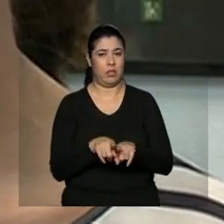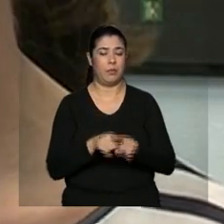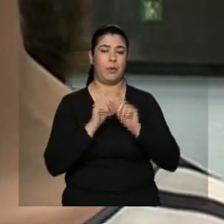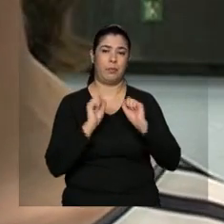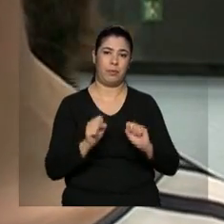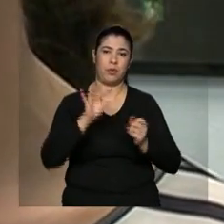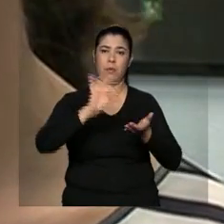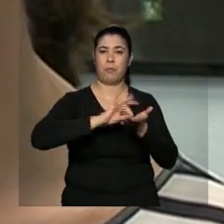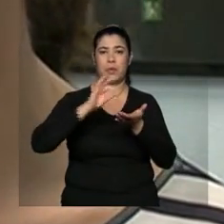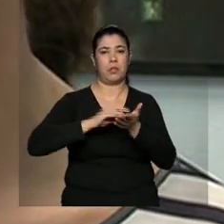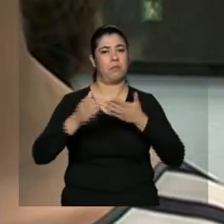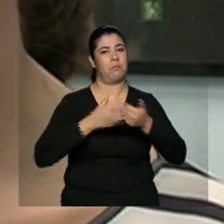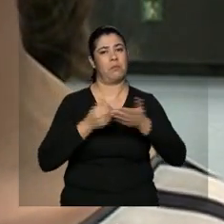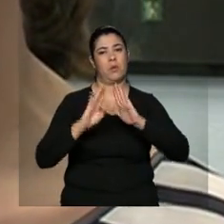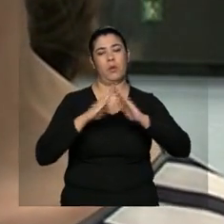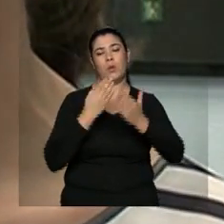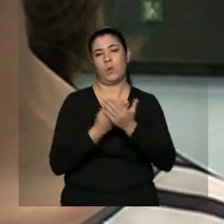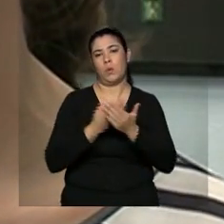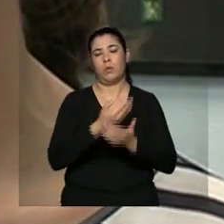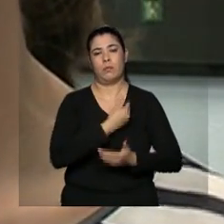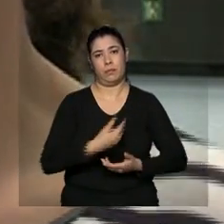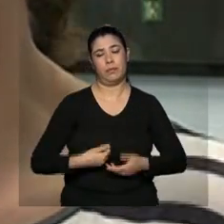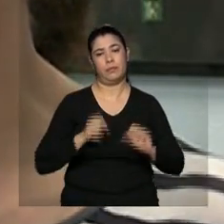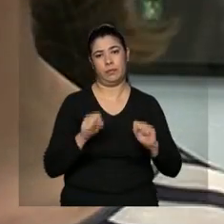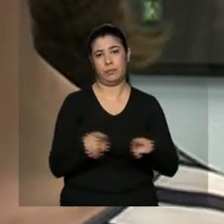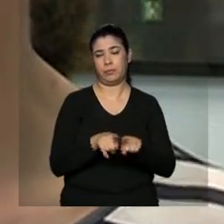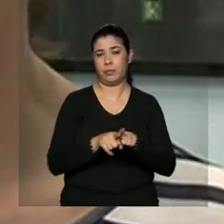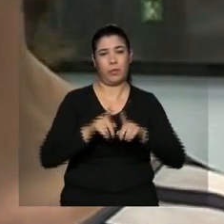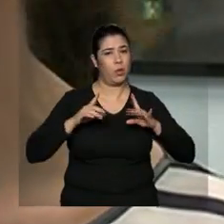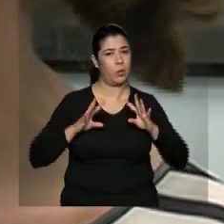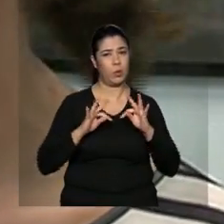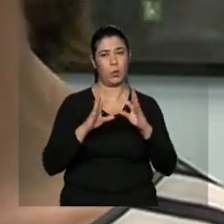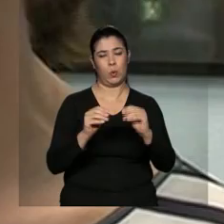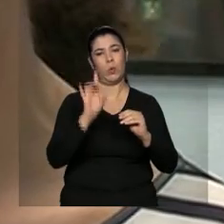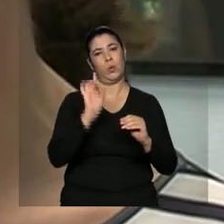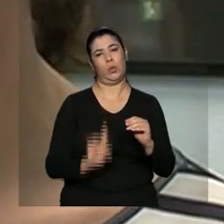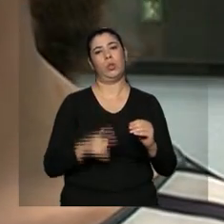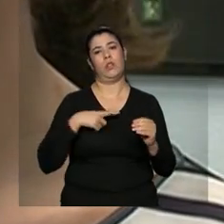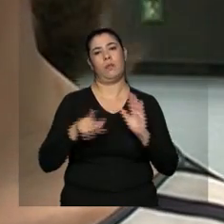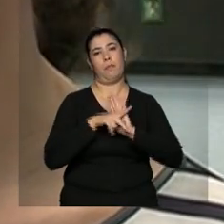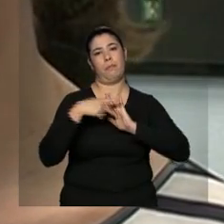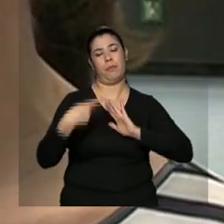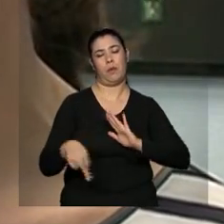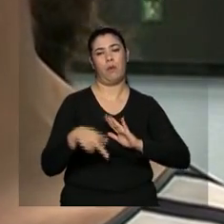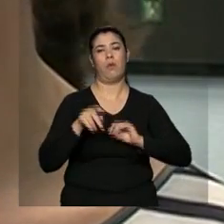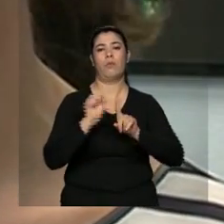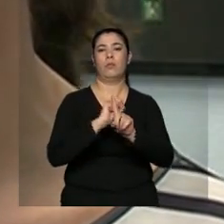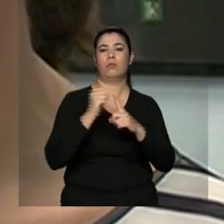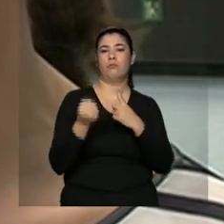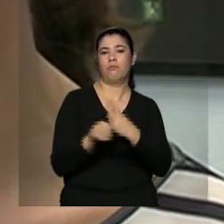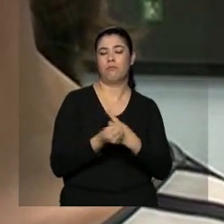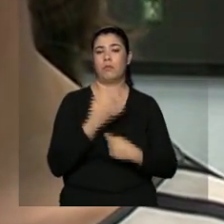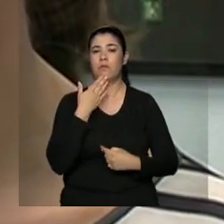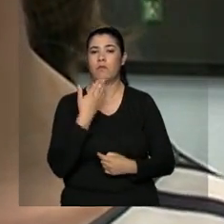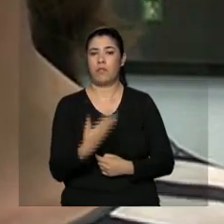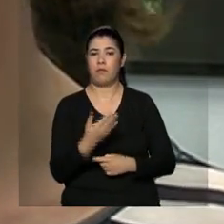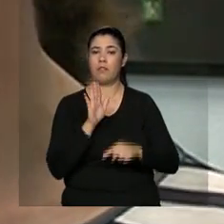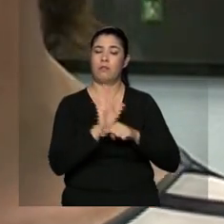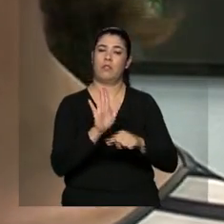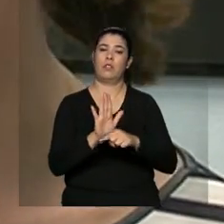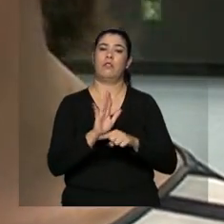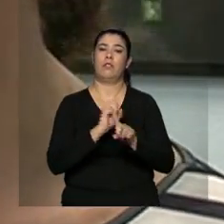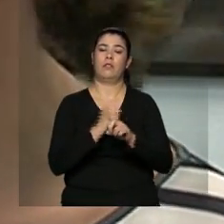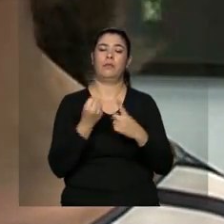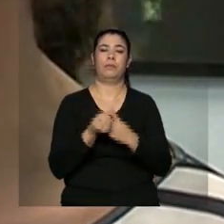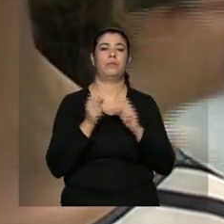ser matriculado em qualquer escola pública, ele pode... Então, ele tem todos os benefícios, né, sociais, da assistência social. Então, ele